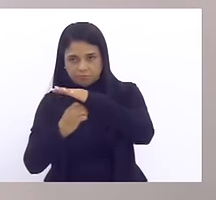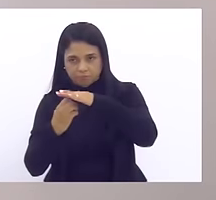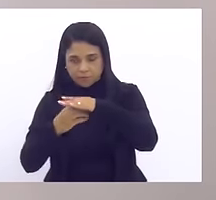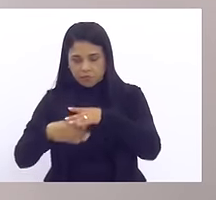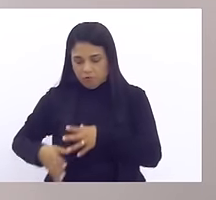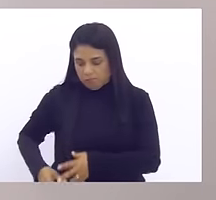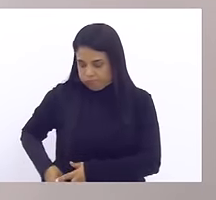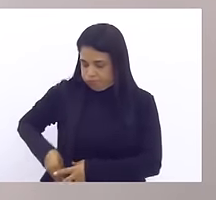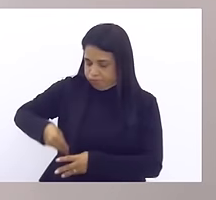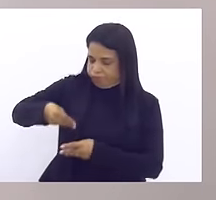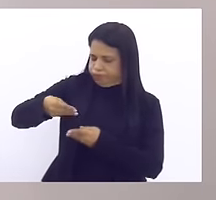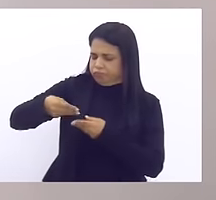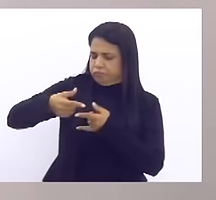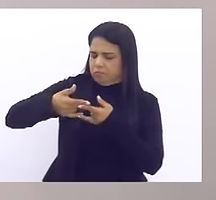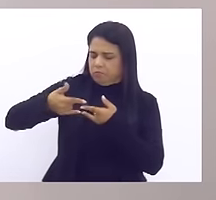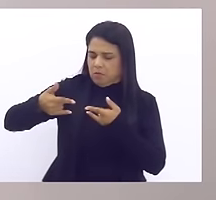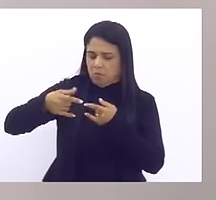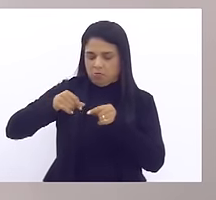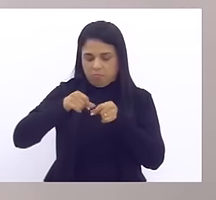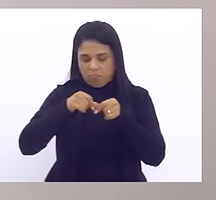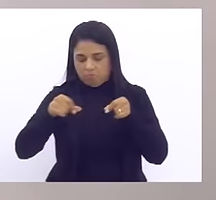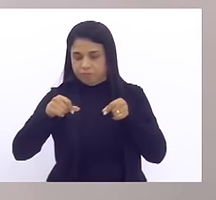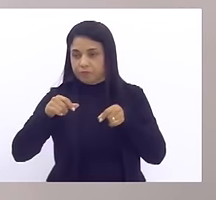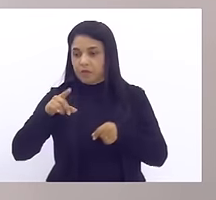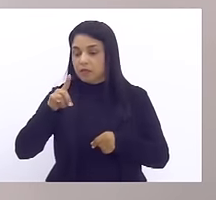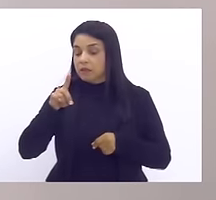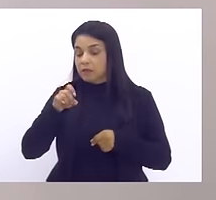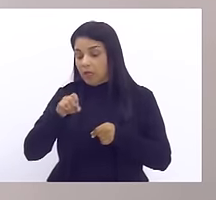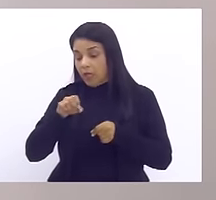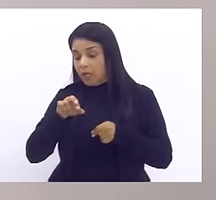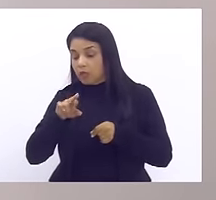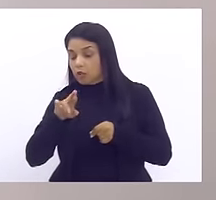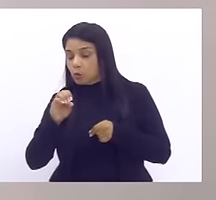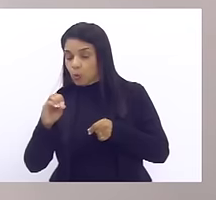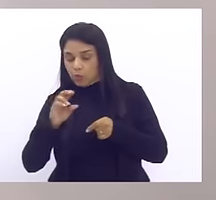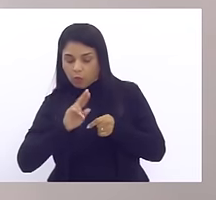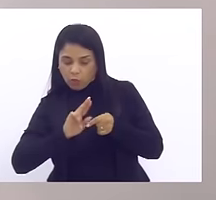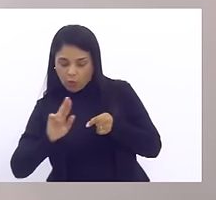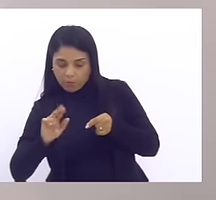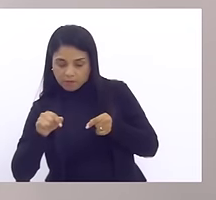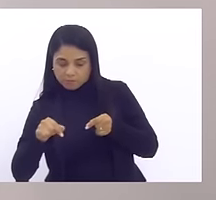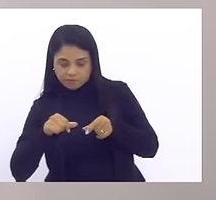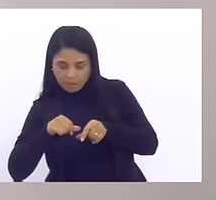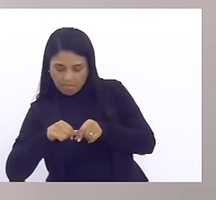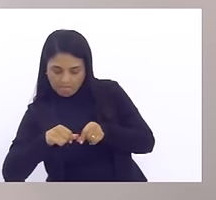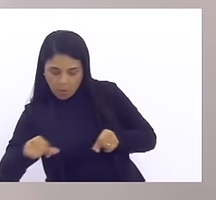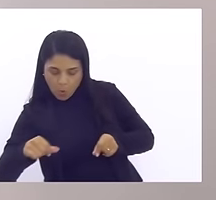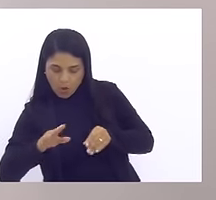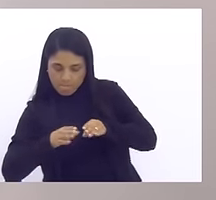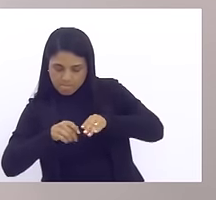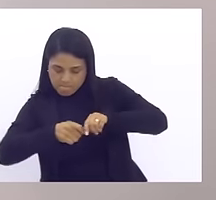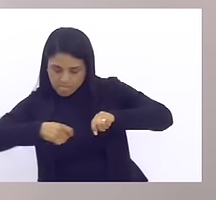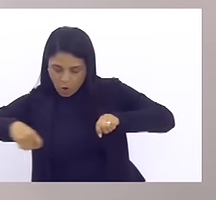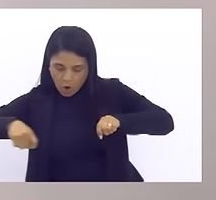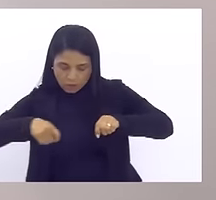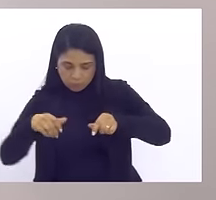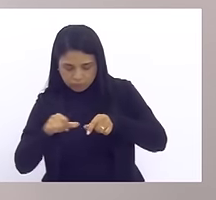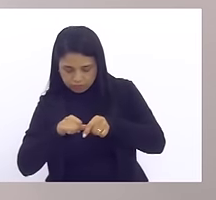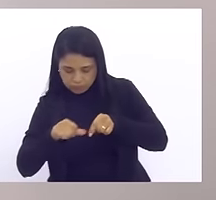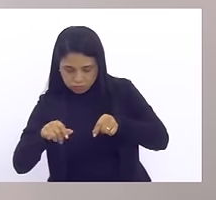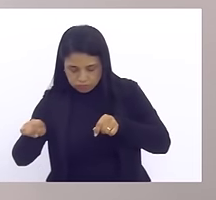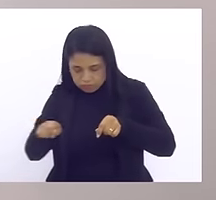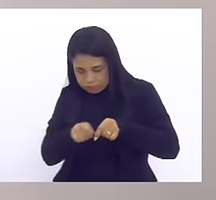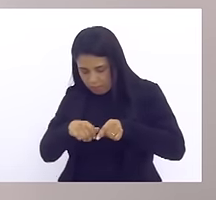um bolo de talão de lacre escrito dentro e sai colocando nas partes que são é que abrem no carro